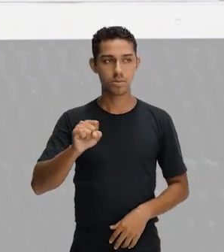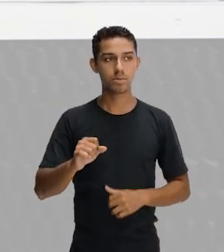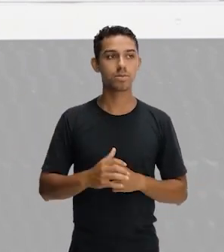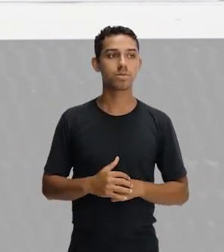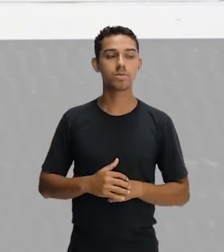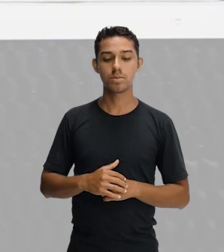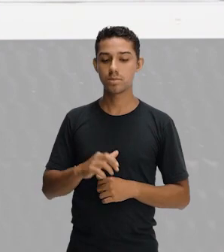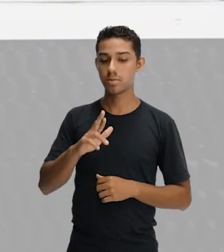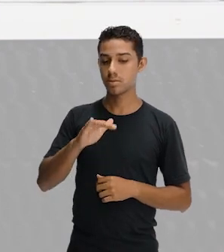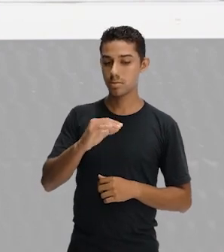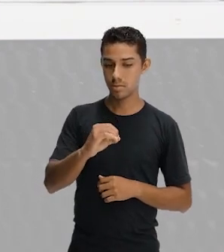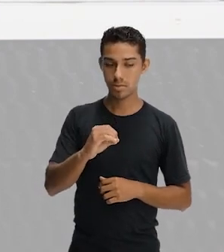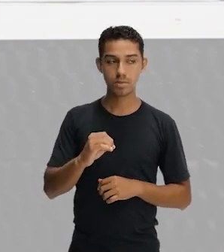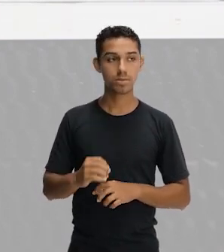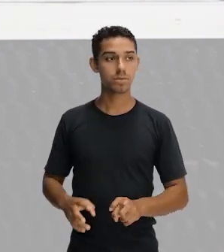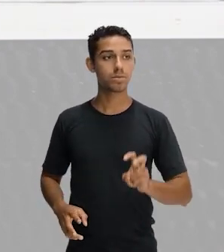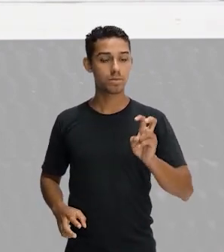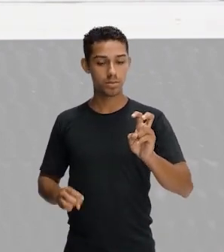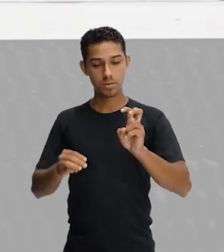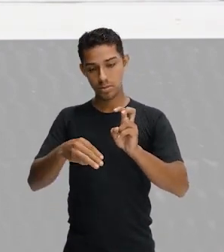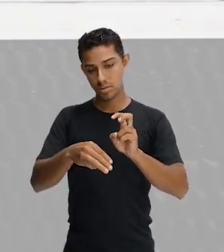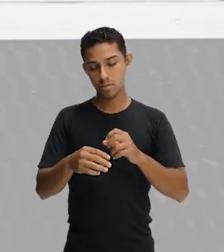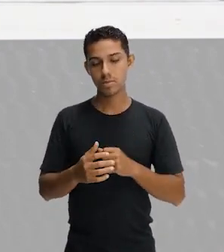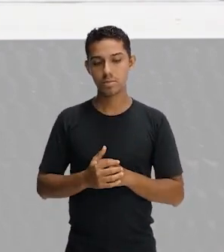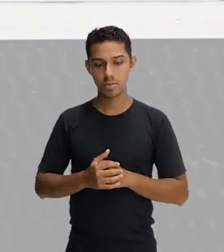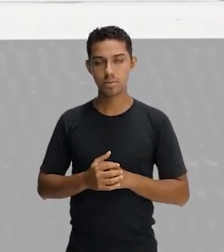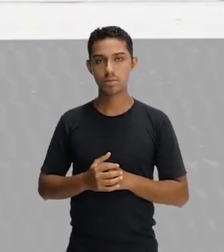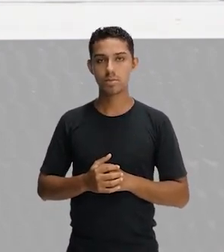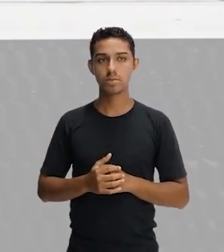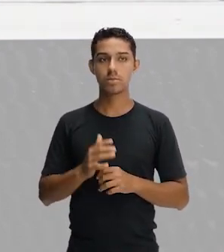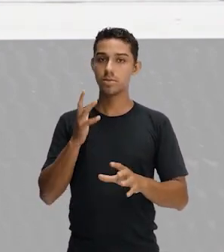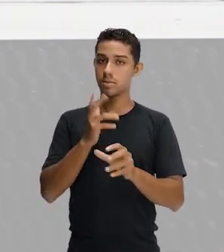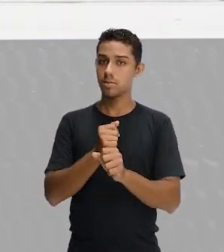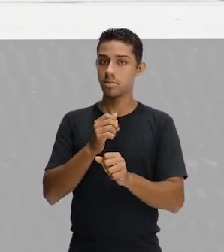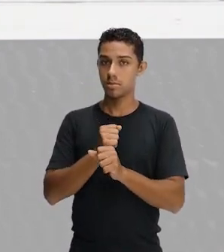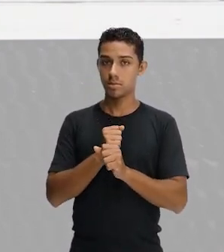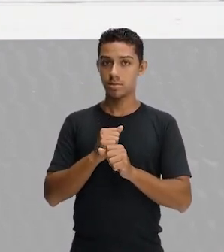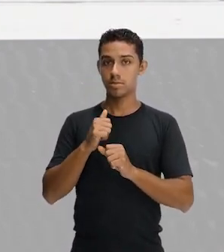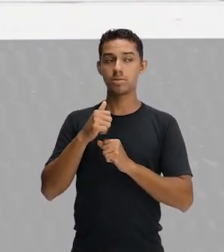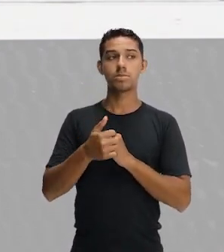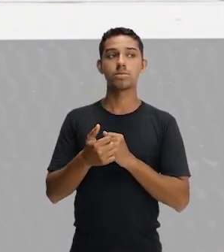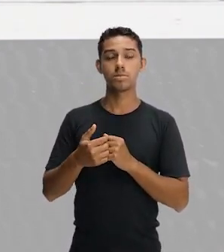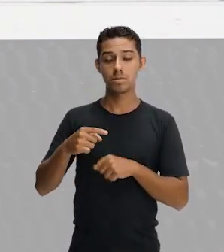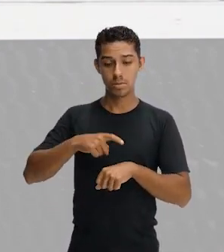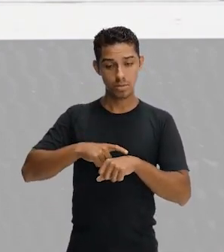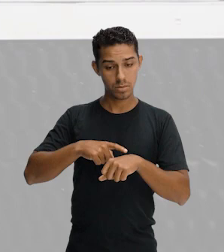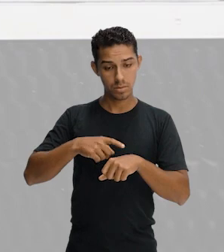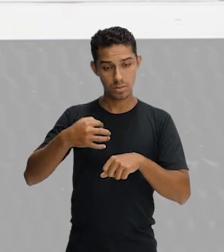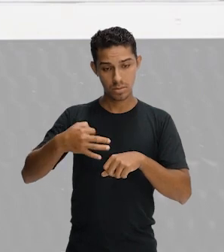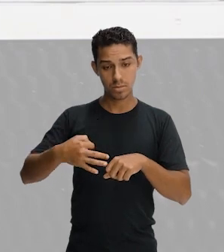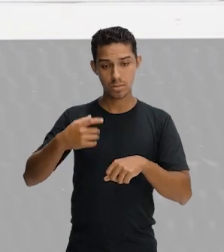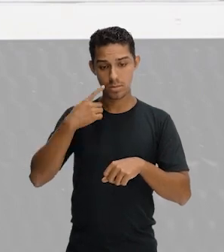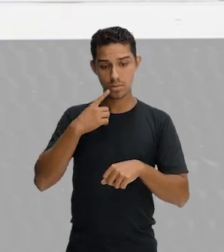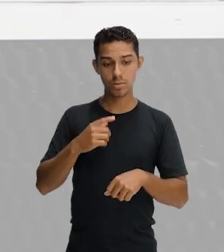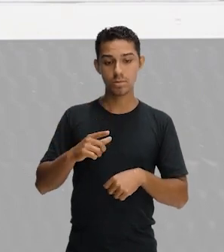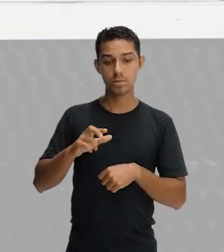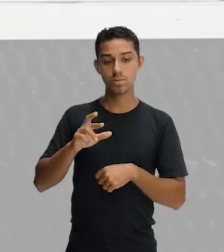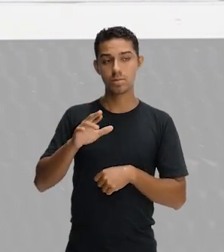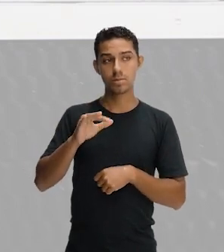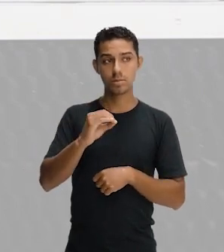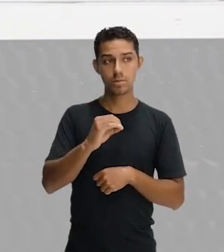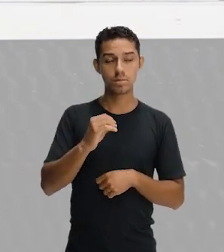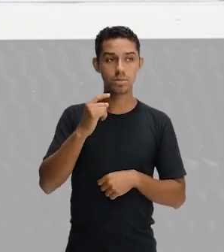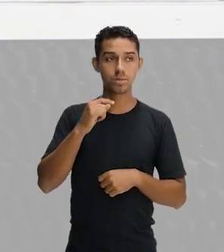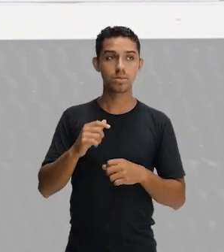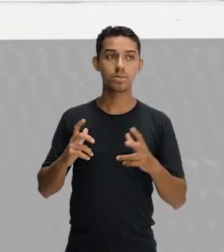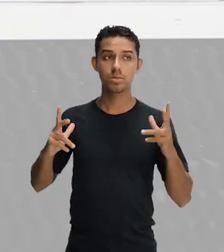de 5 metros, ok? Então, calculando o momento, né, angular, vai